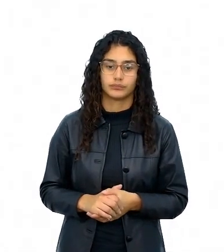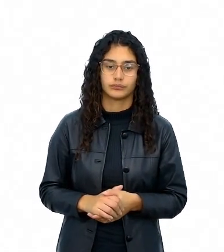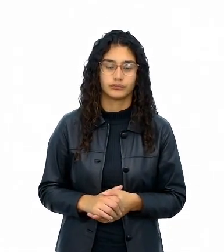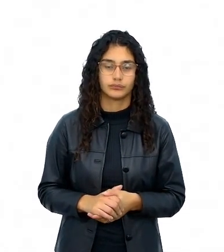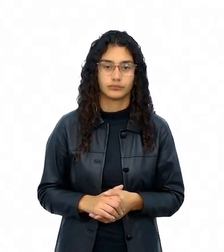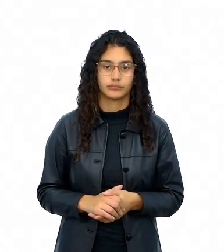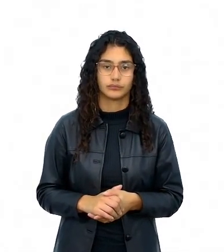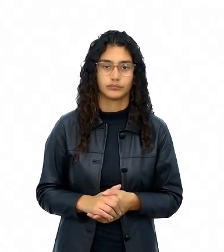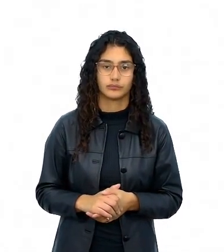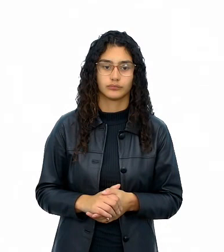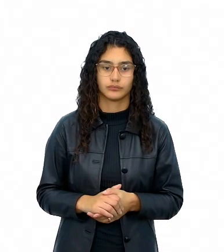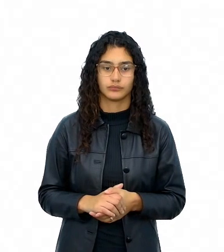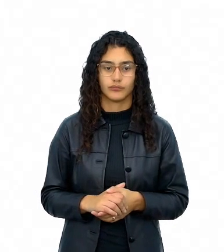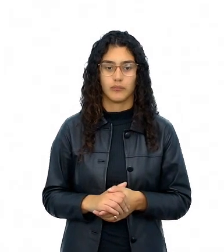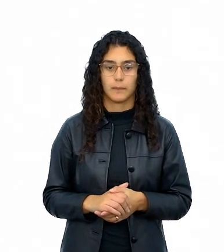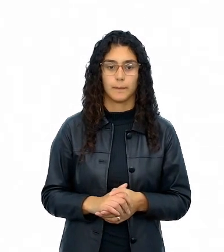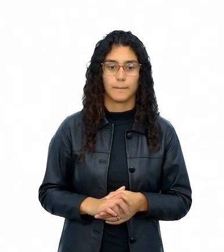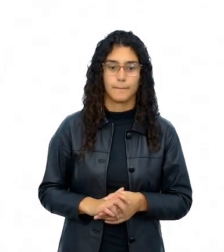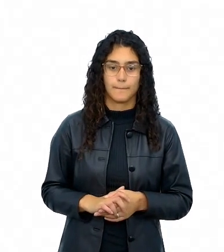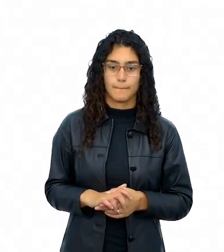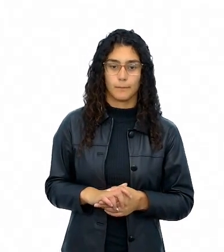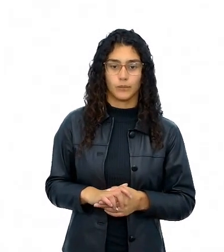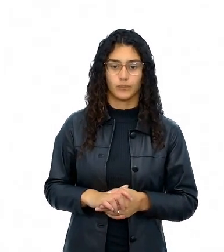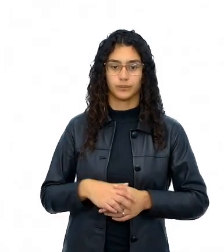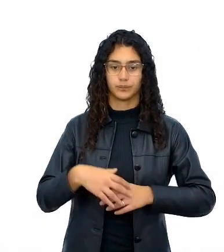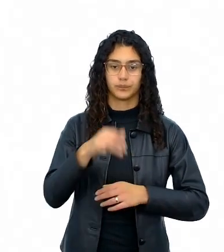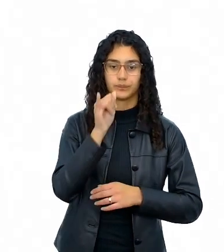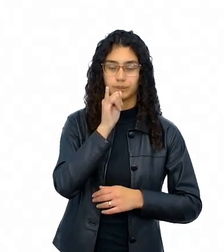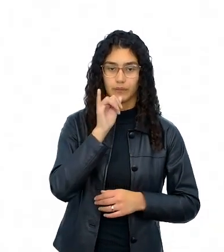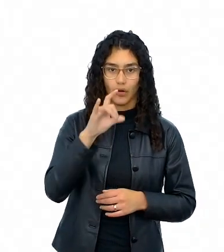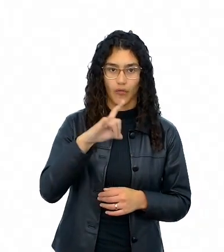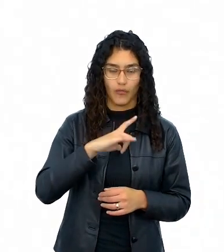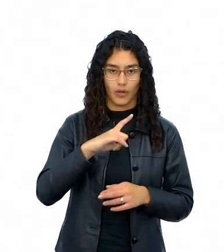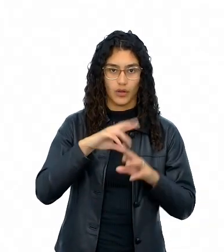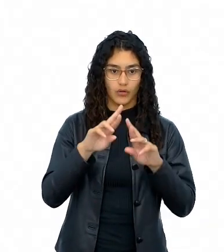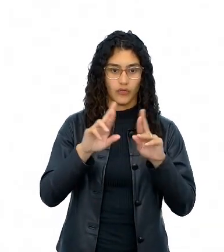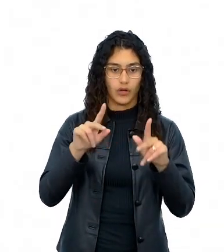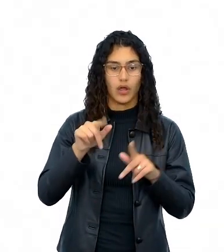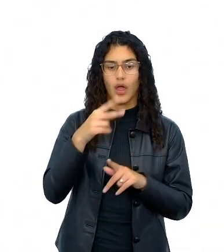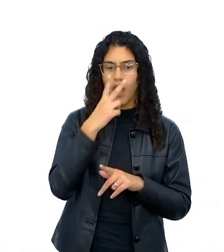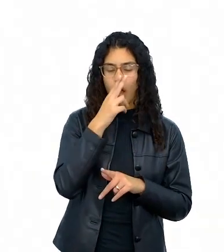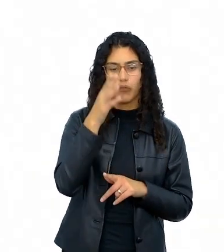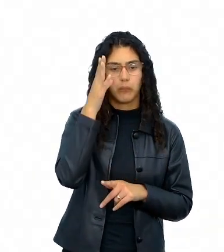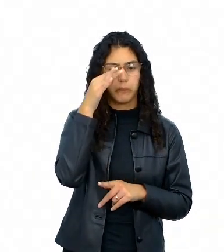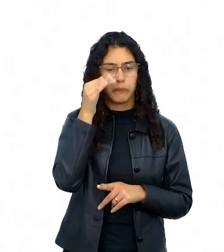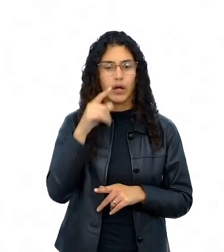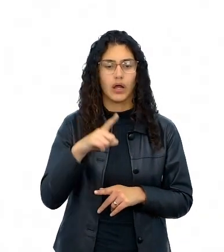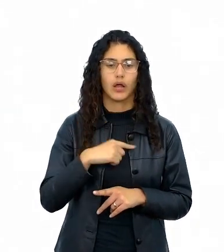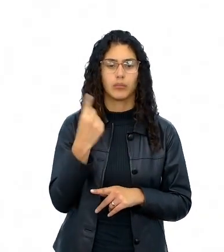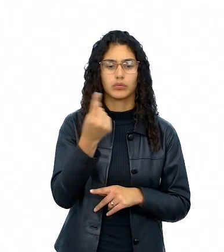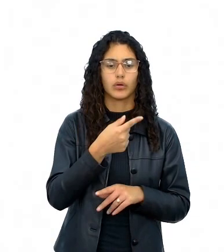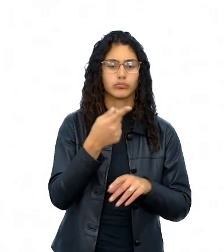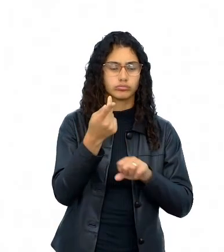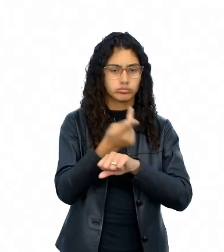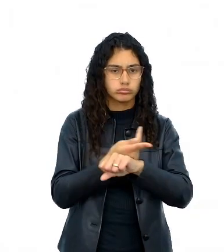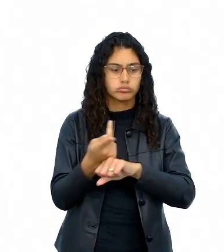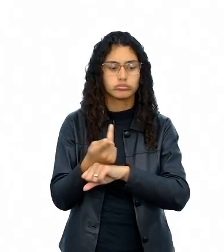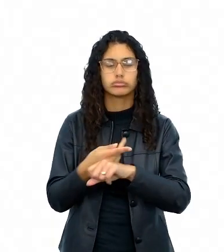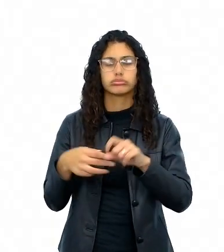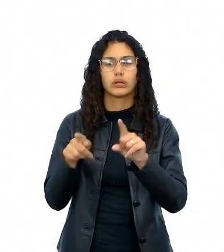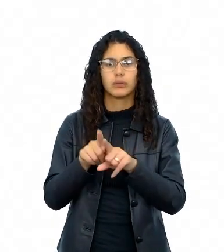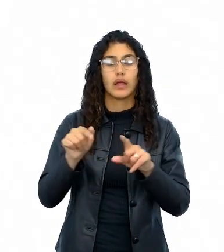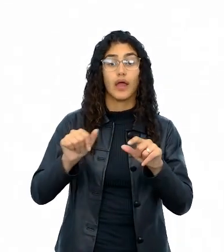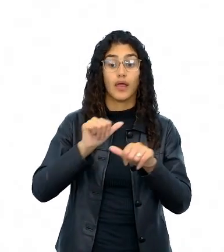Aí, nesse outro exemplo aqui, que eu acho que é bem interessante e rico da gente explorar,